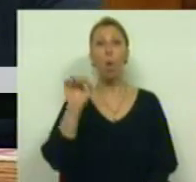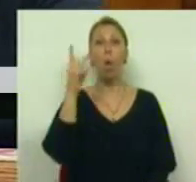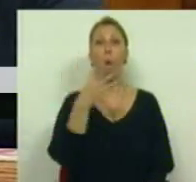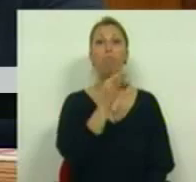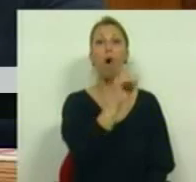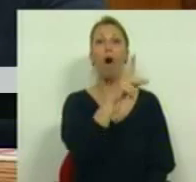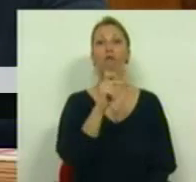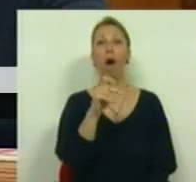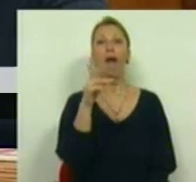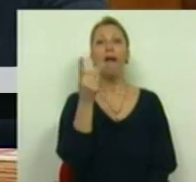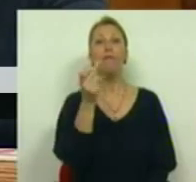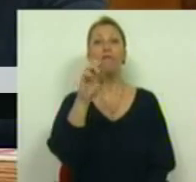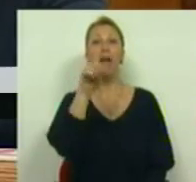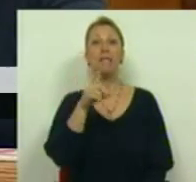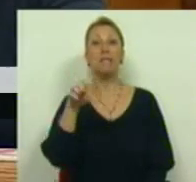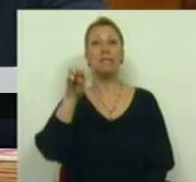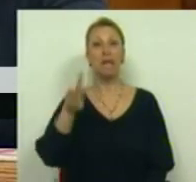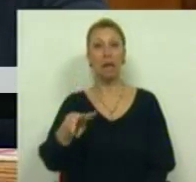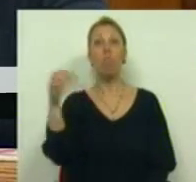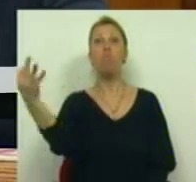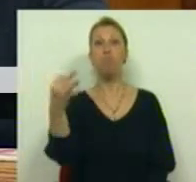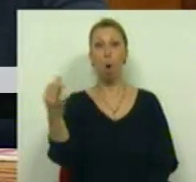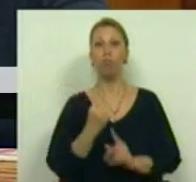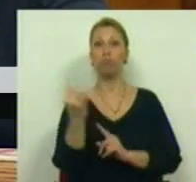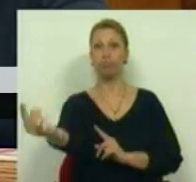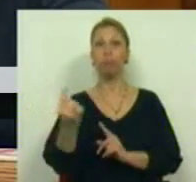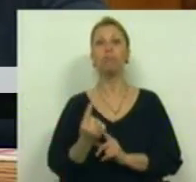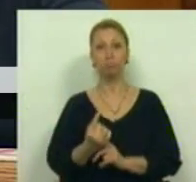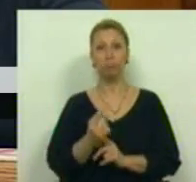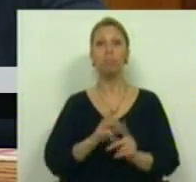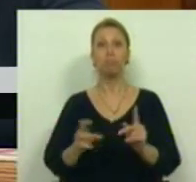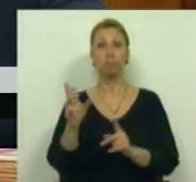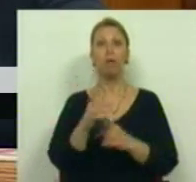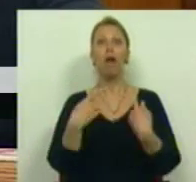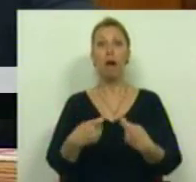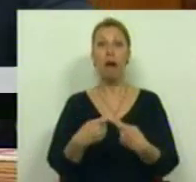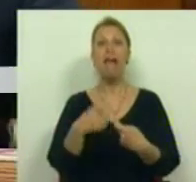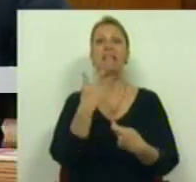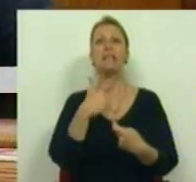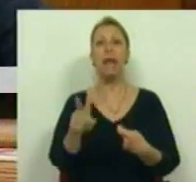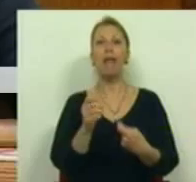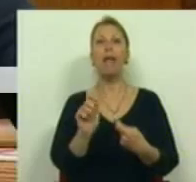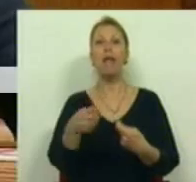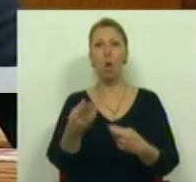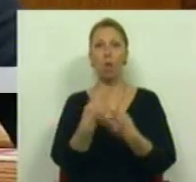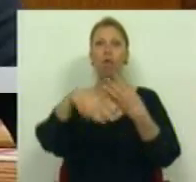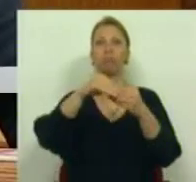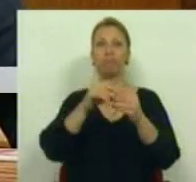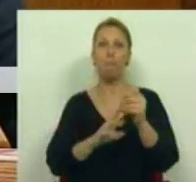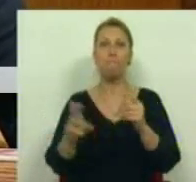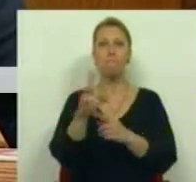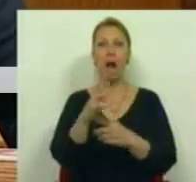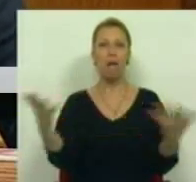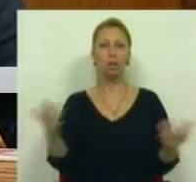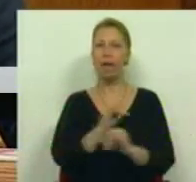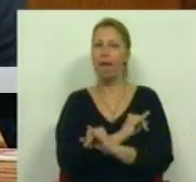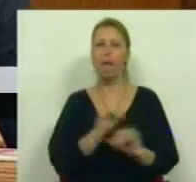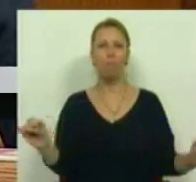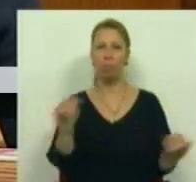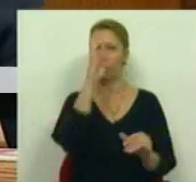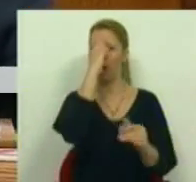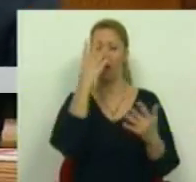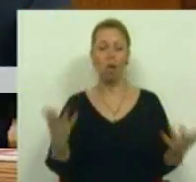para o Porto, o encargo mensal aumenta mais 100 euros. É incomportável. O Governo diz que vai criar